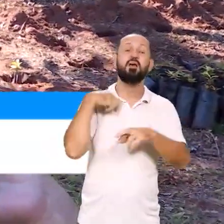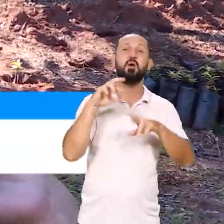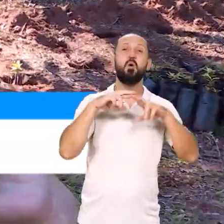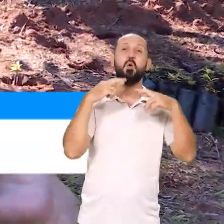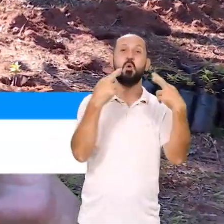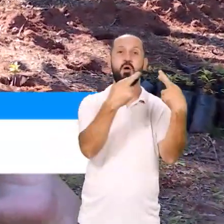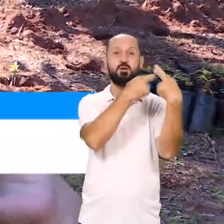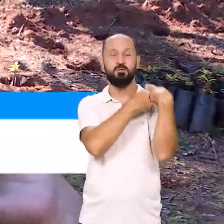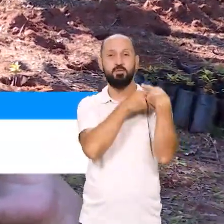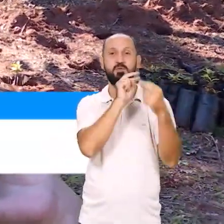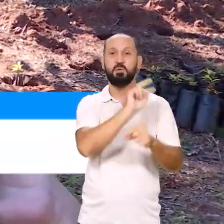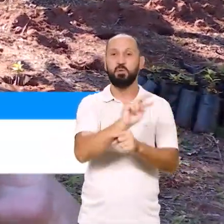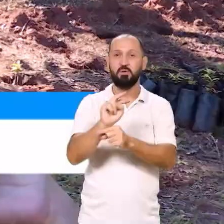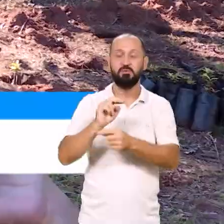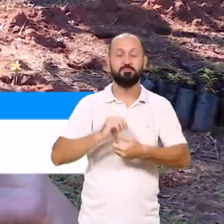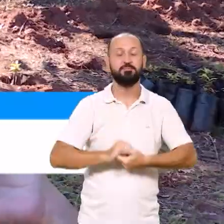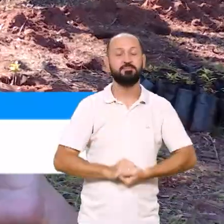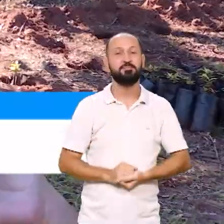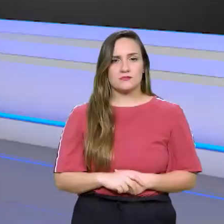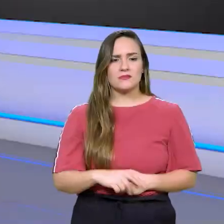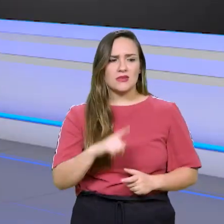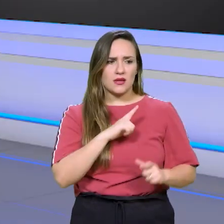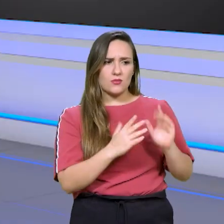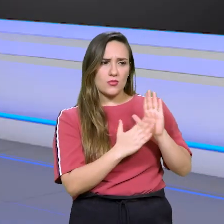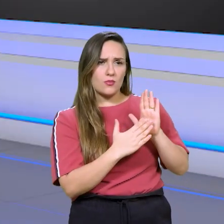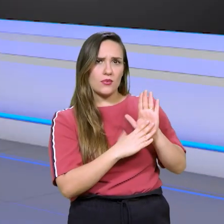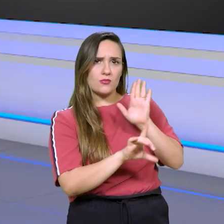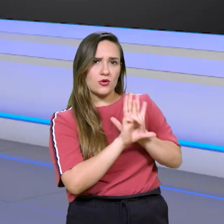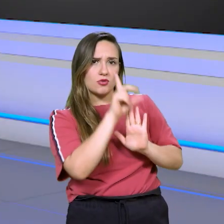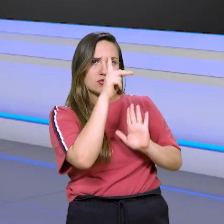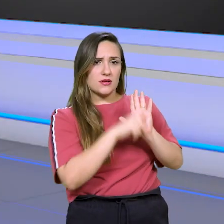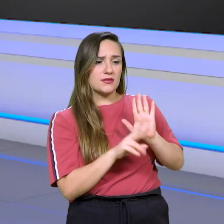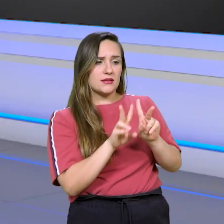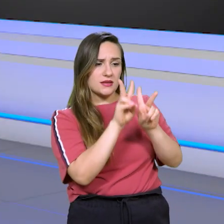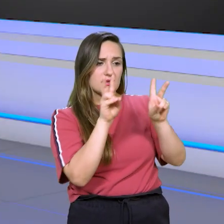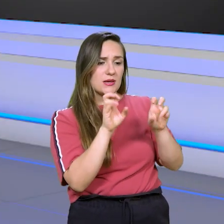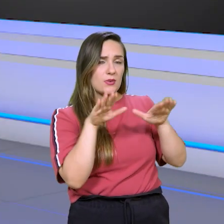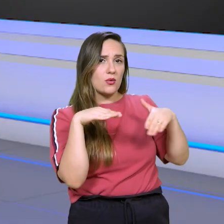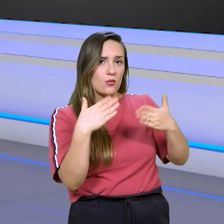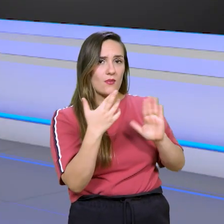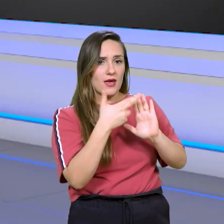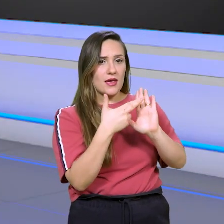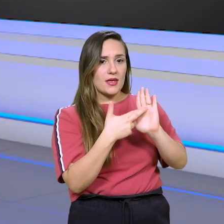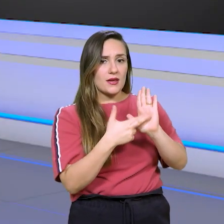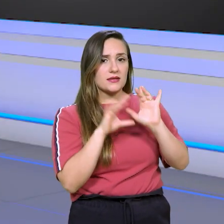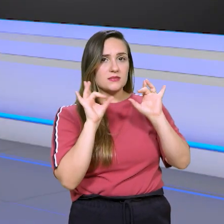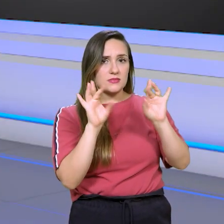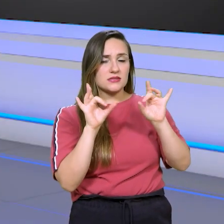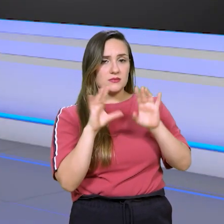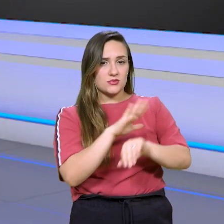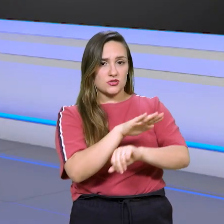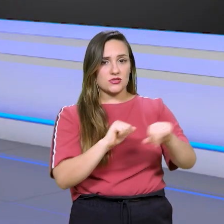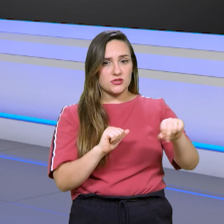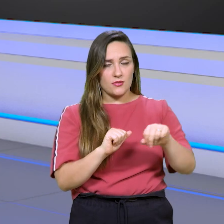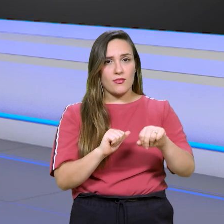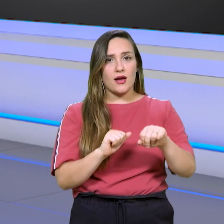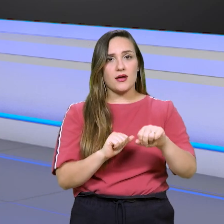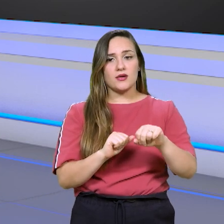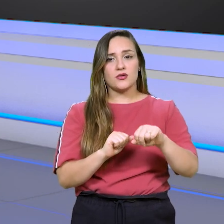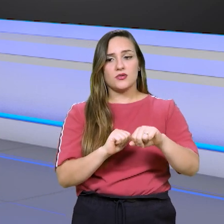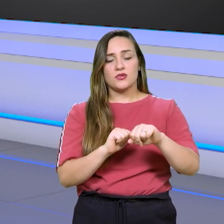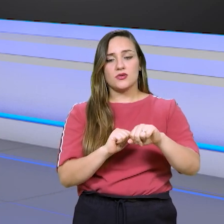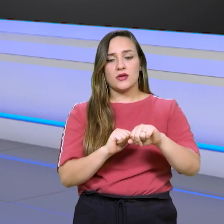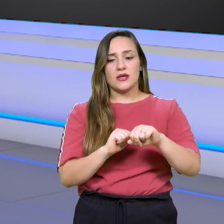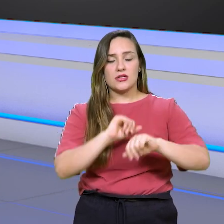Respeito e cuidados. Minuta de um projeto de lei que trata do regime especial de